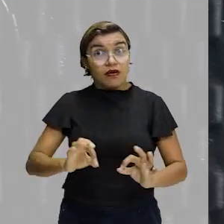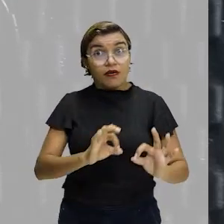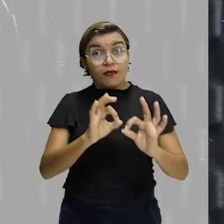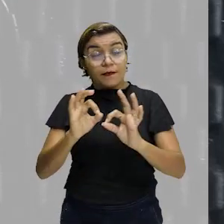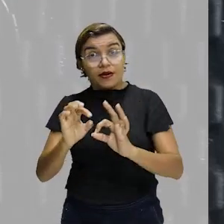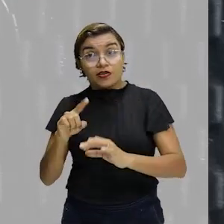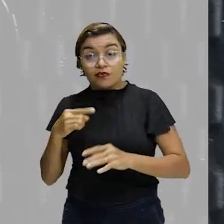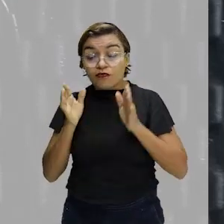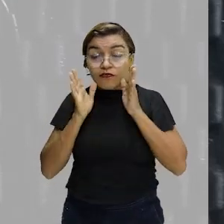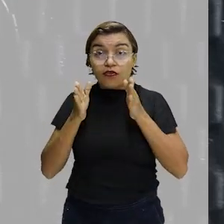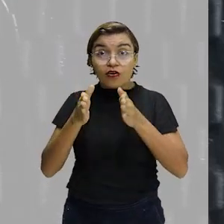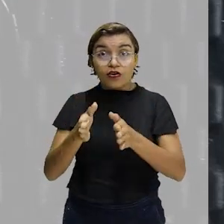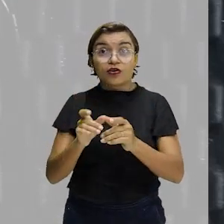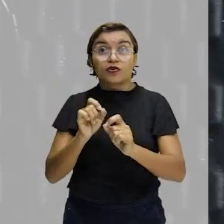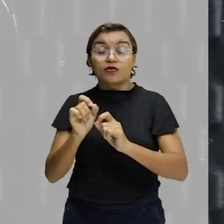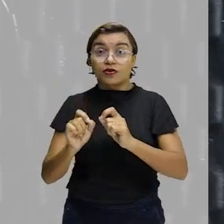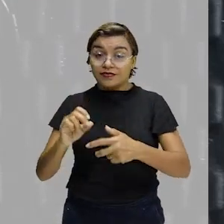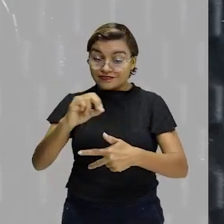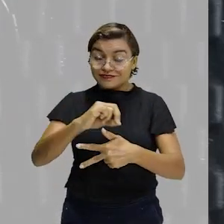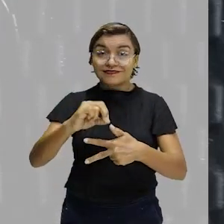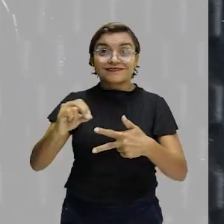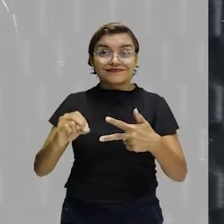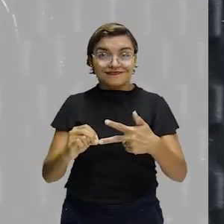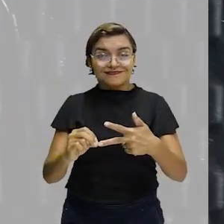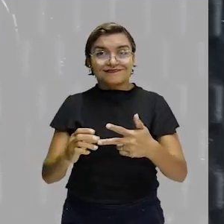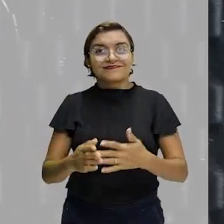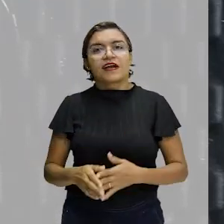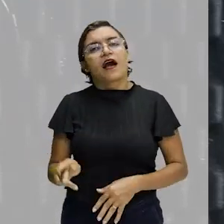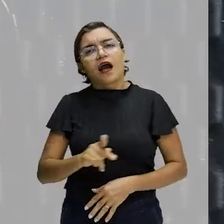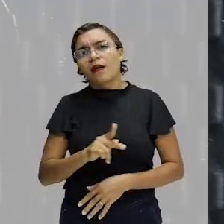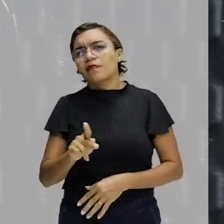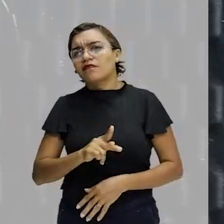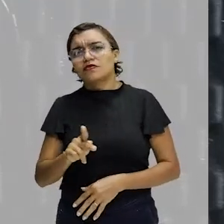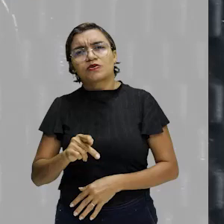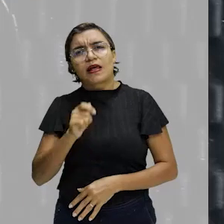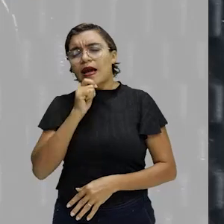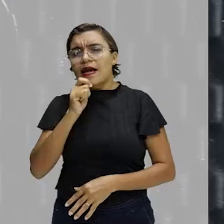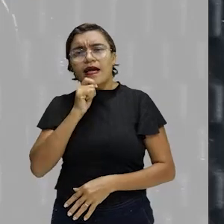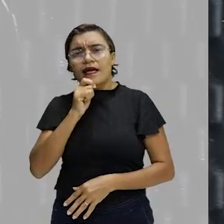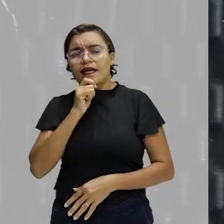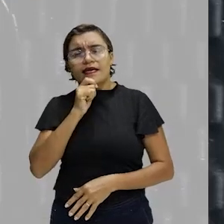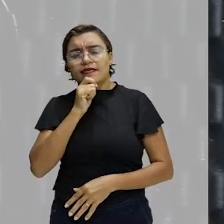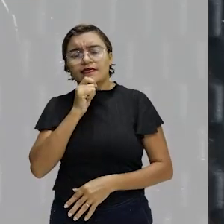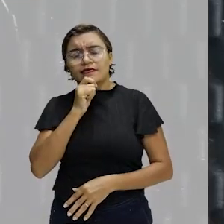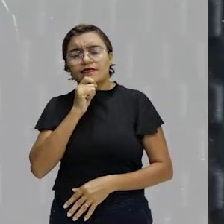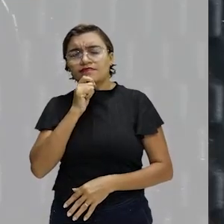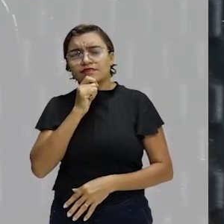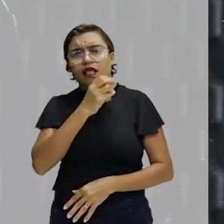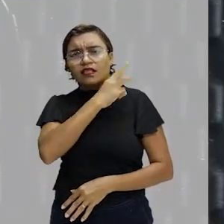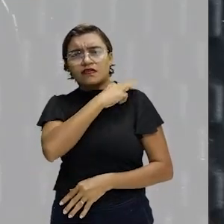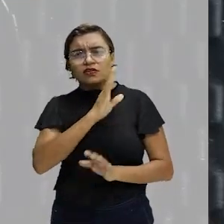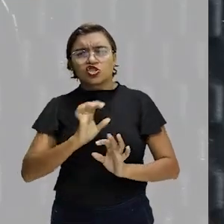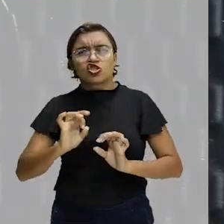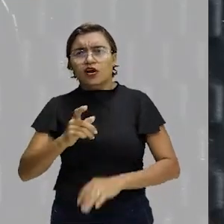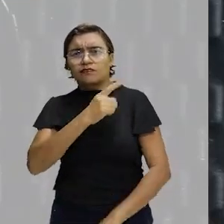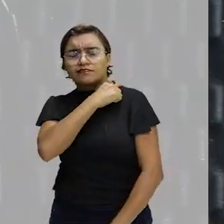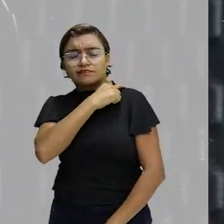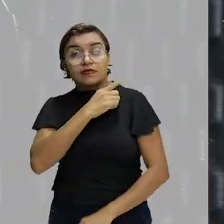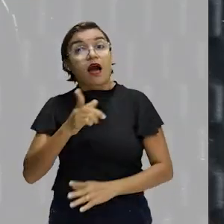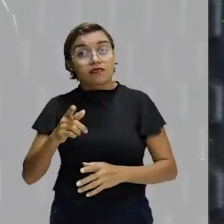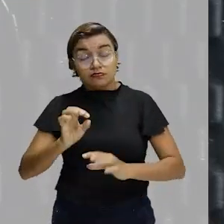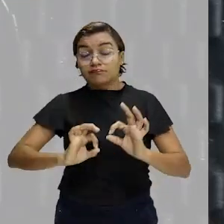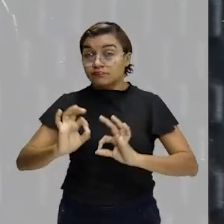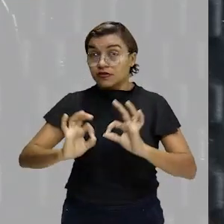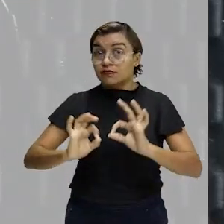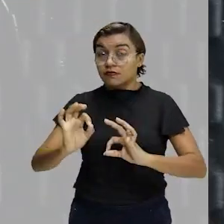está focando, né, em questões do Enem. Ah, Renata, mas eu ainda não estou no terceirão, eu sou aluno de primeira série. Ainda assim, você já se prepara